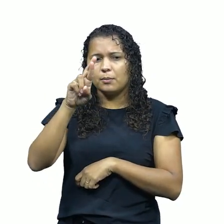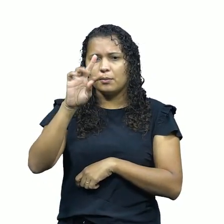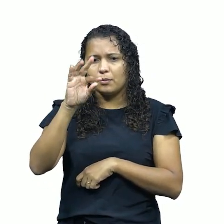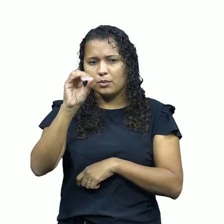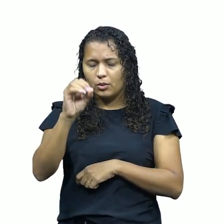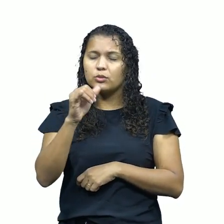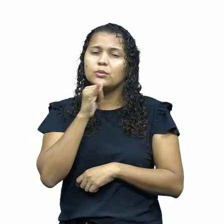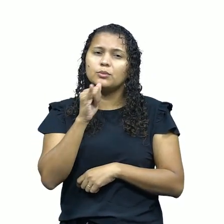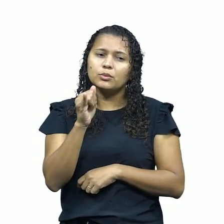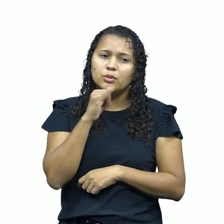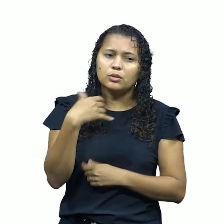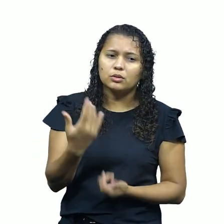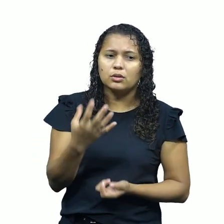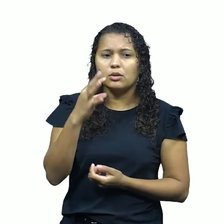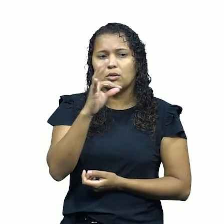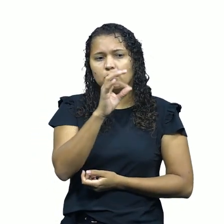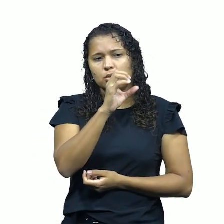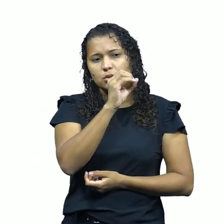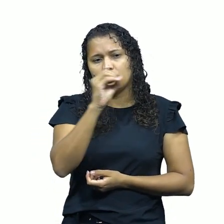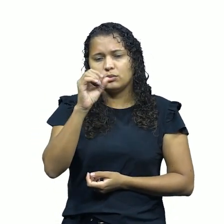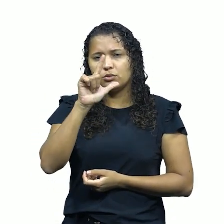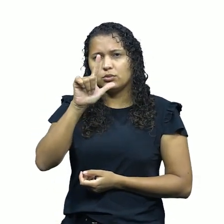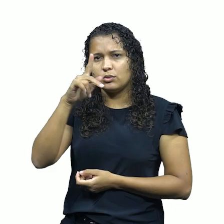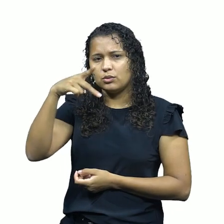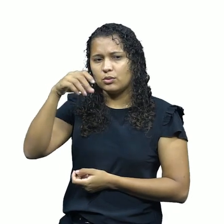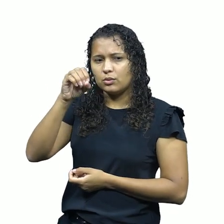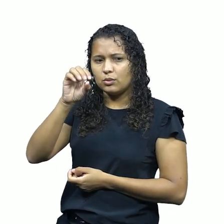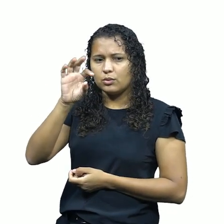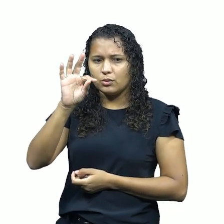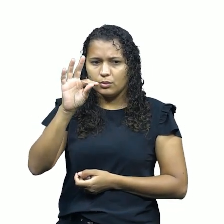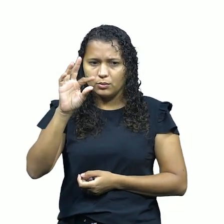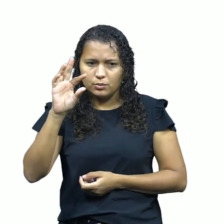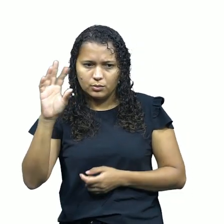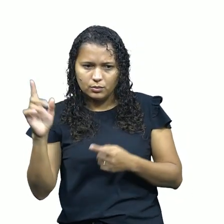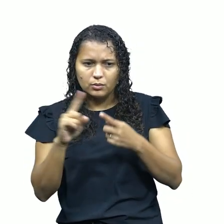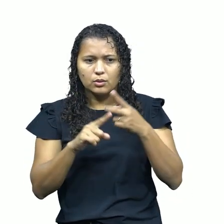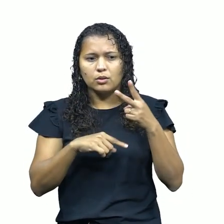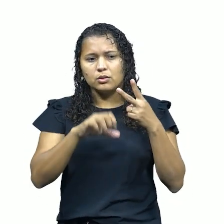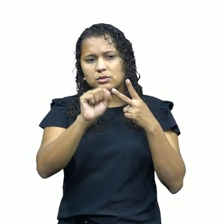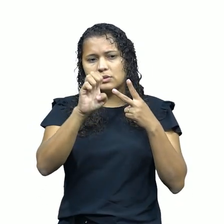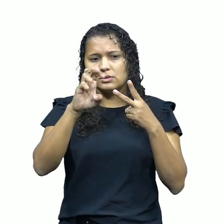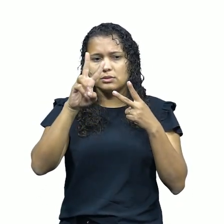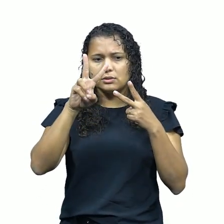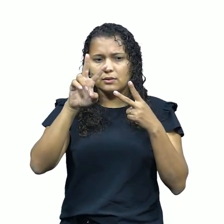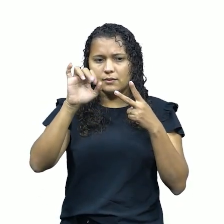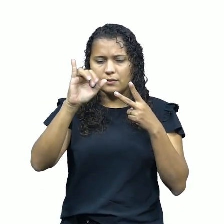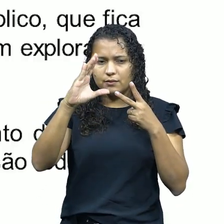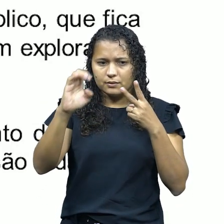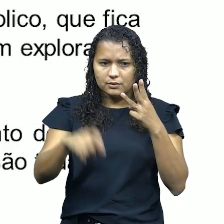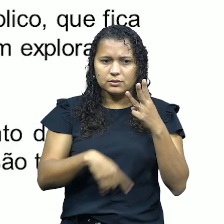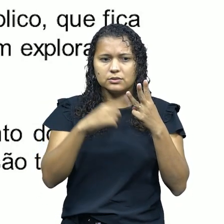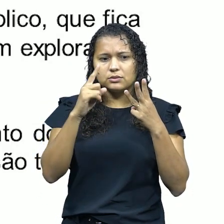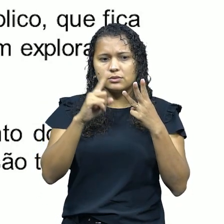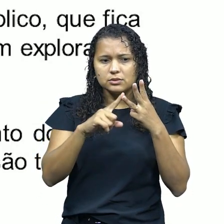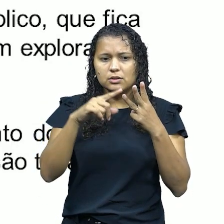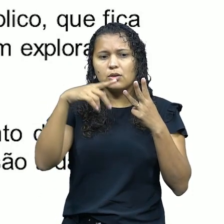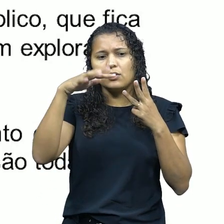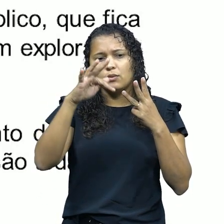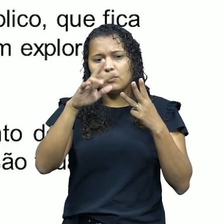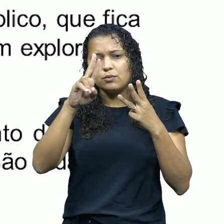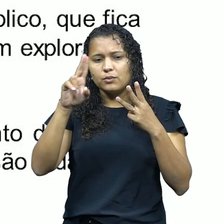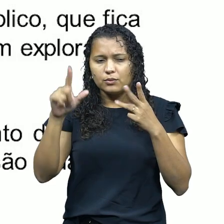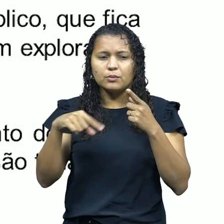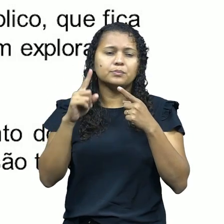vamos falar aqui sobre o Tool Port, o Service Port, Full Privatized Port e o Landlord Port. Então, o que é o